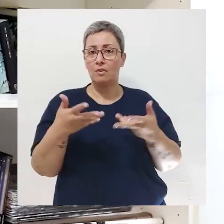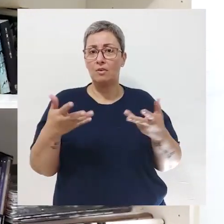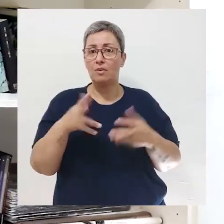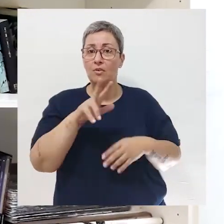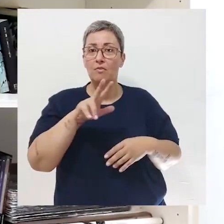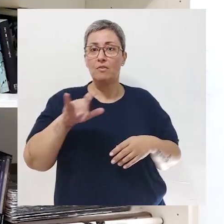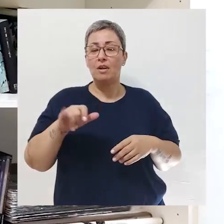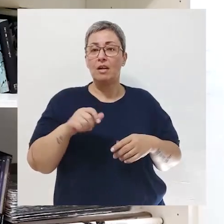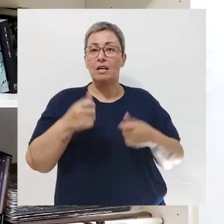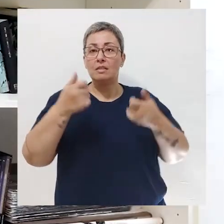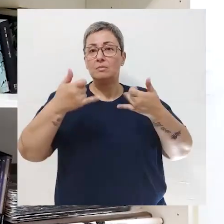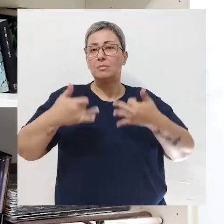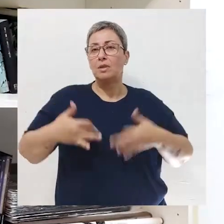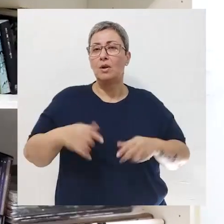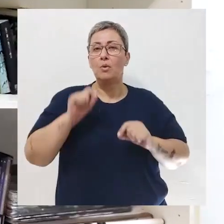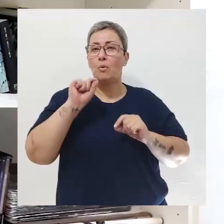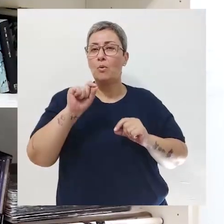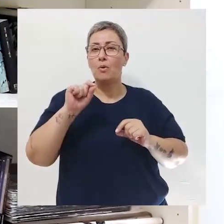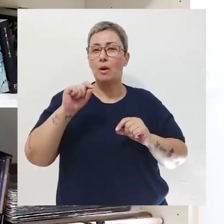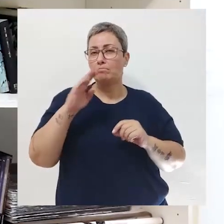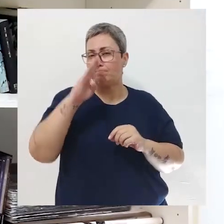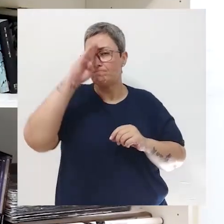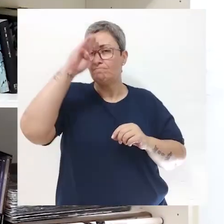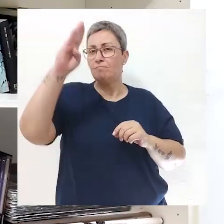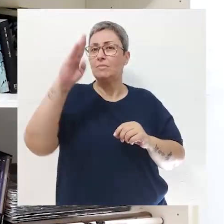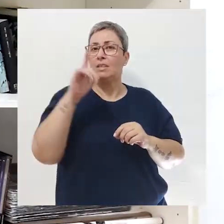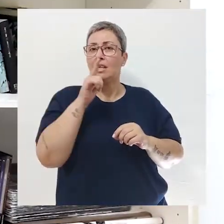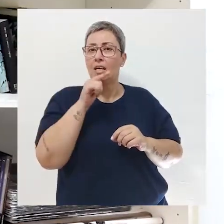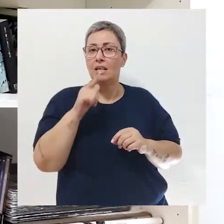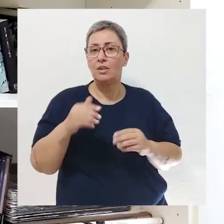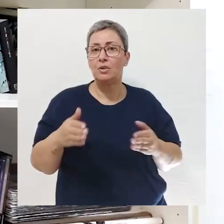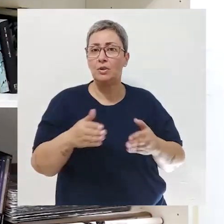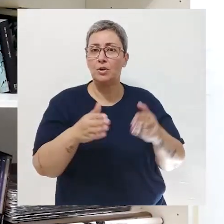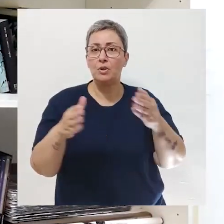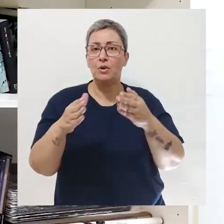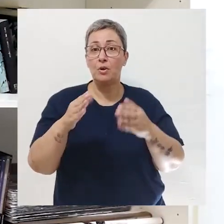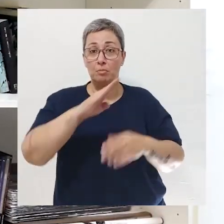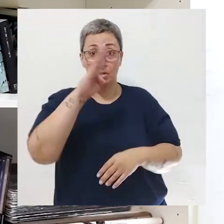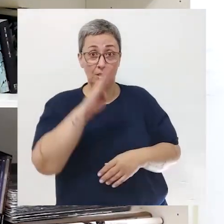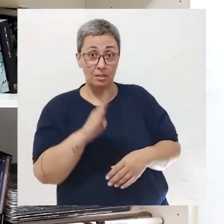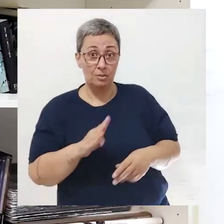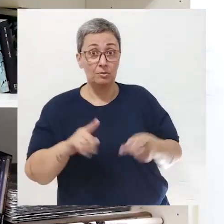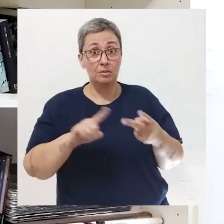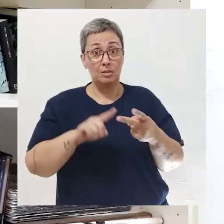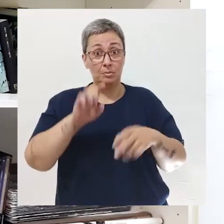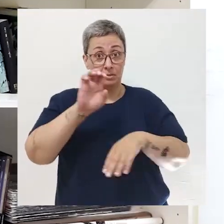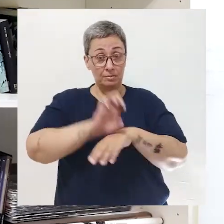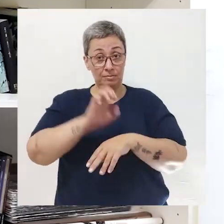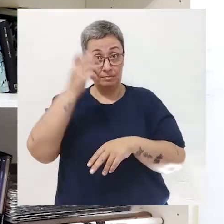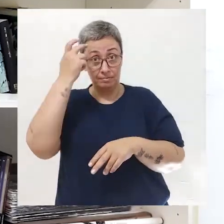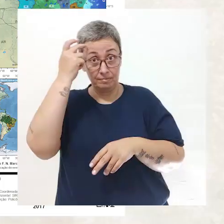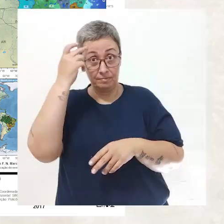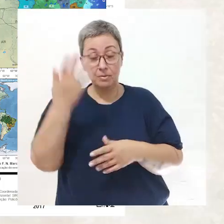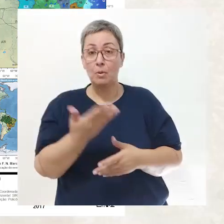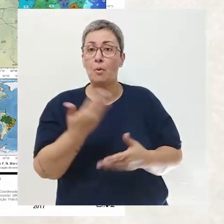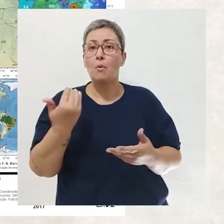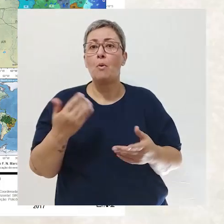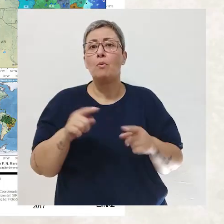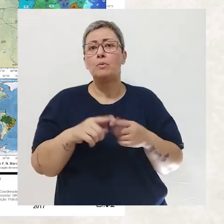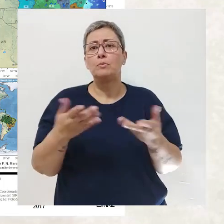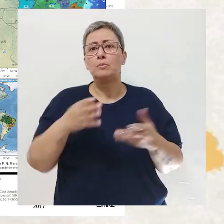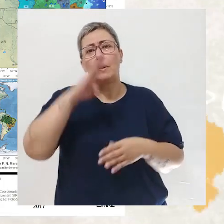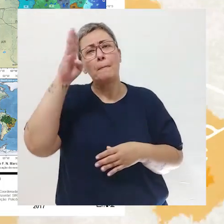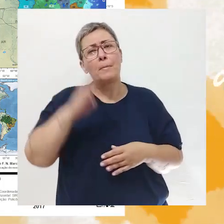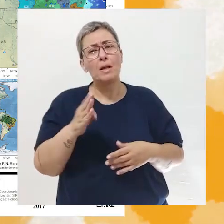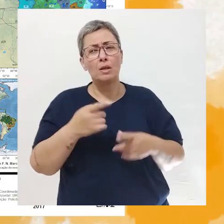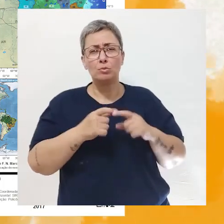nós vamos falar sobre os principais rios do Brasil e de todo o estado de São Paulo. Vamos lá? O Brasil,